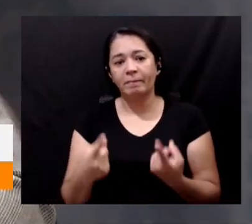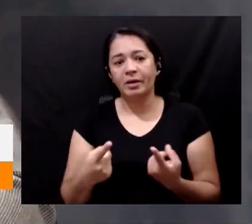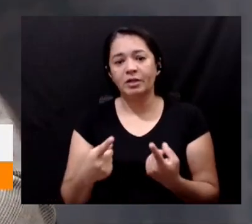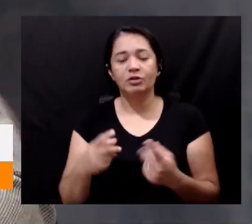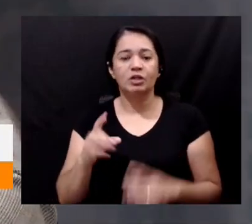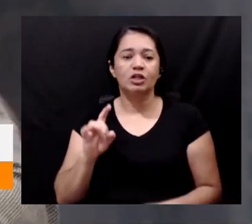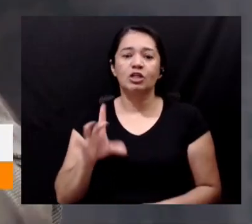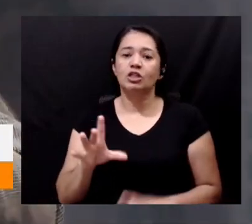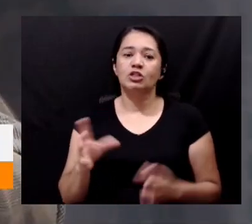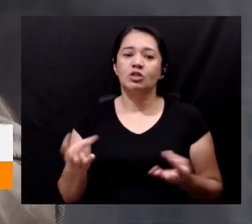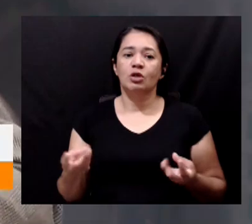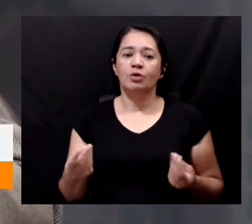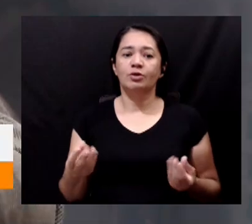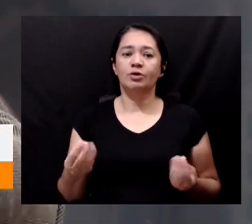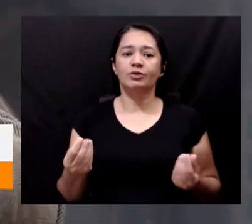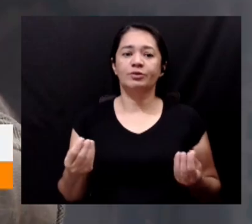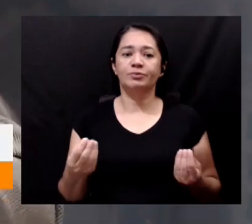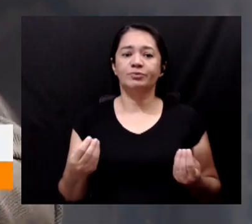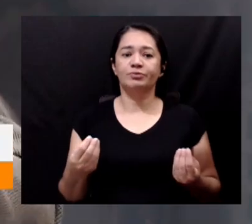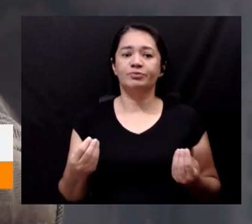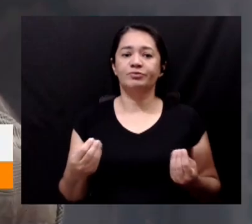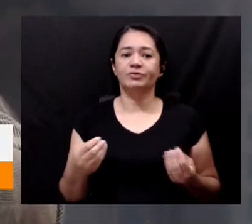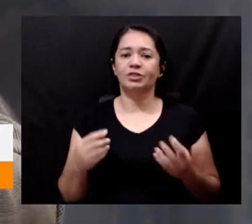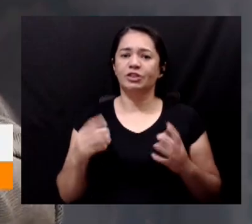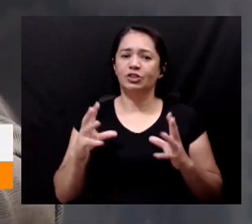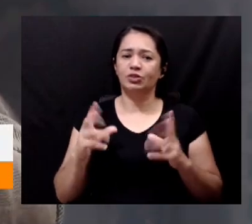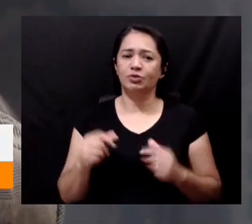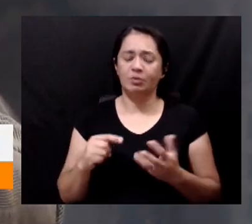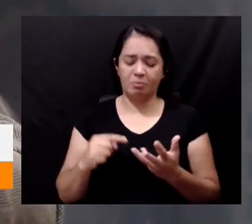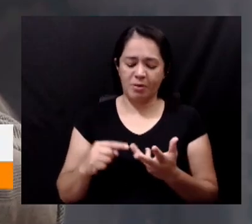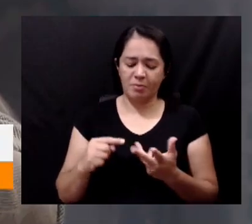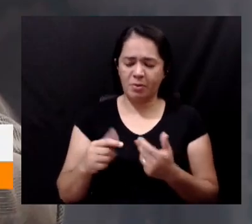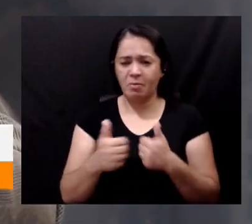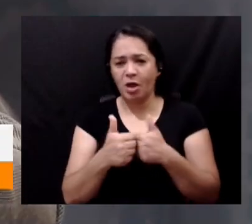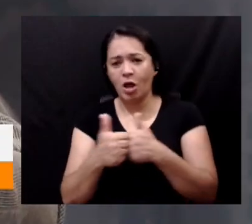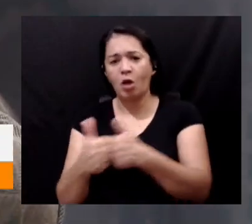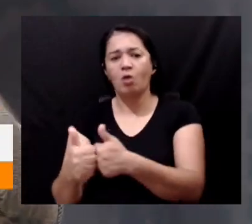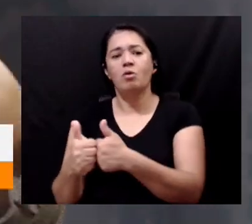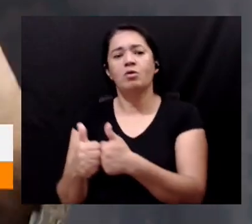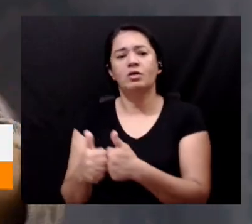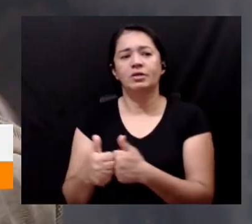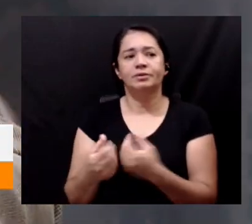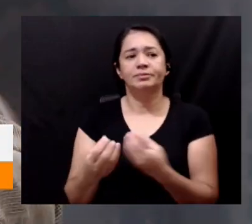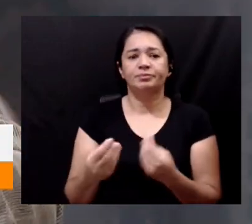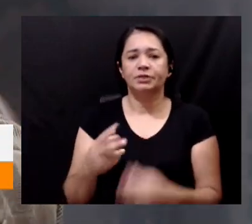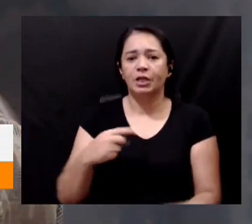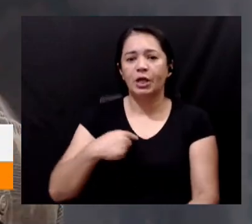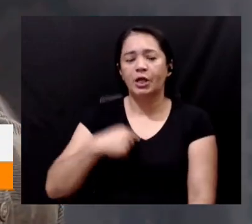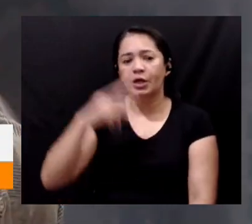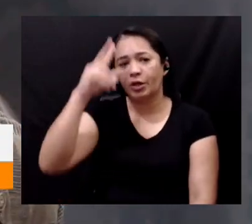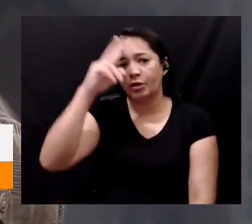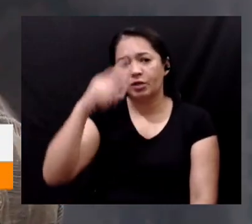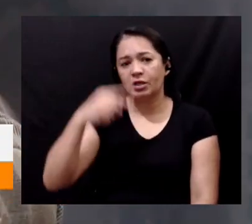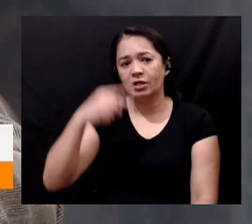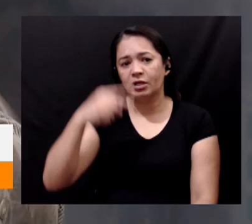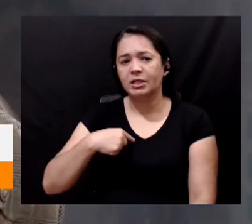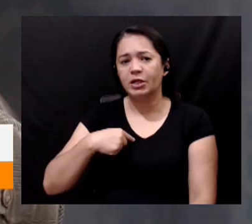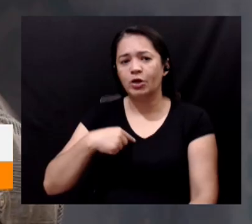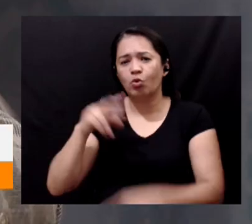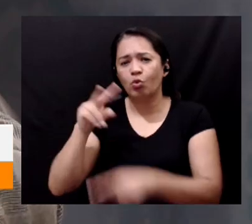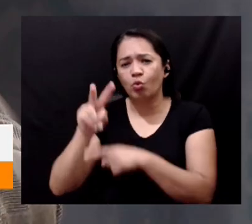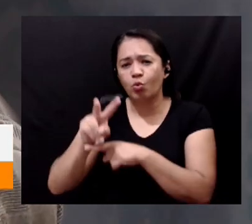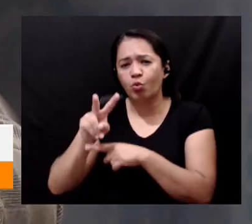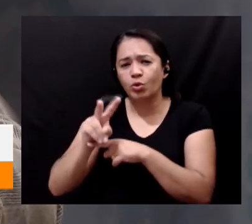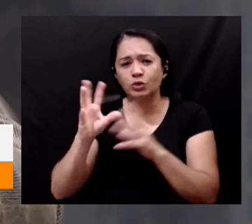só de disso tudo que a gente falou, desse acompanhamento. Eu lembro que eu mesmo com todo o cuidado, que eu